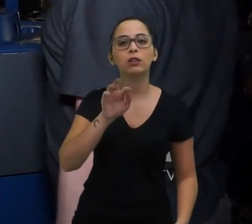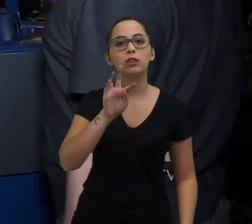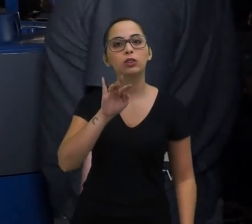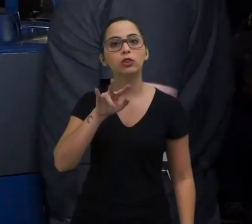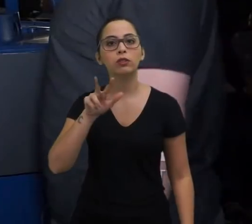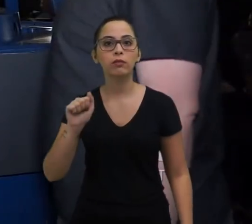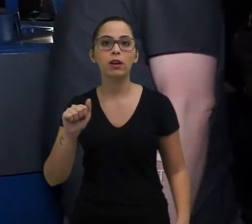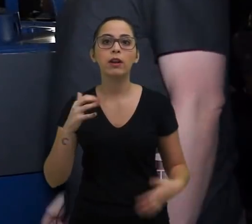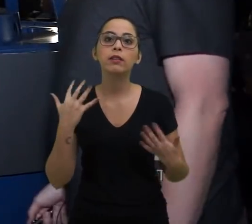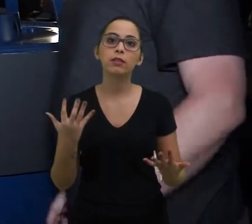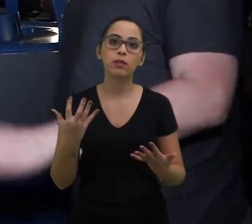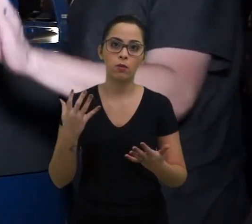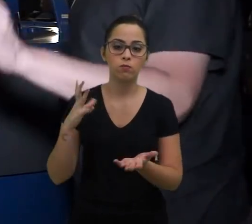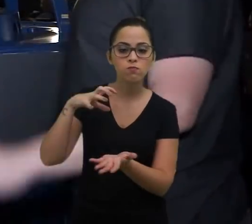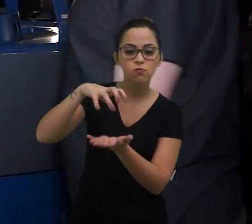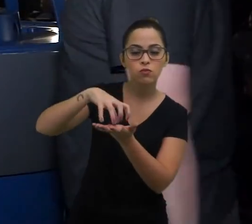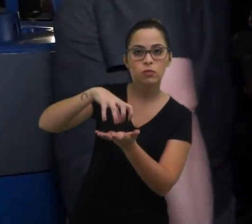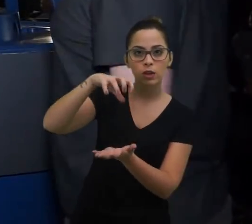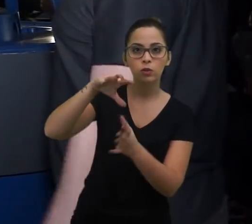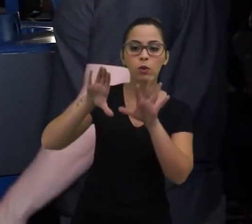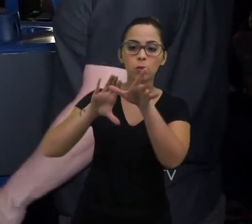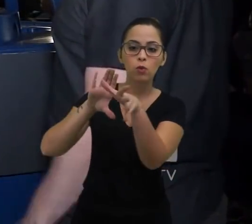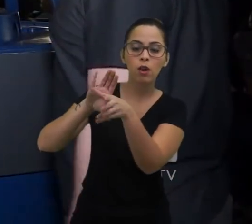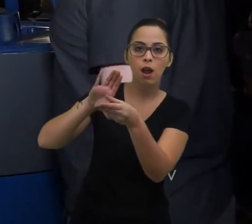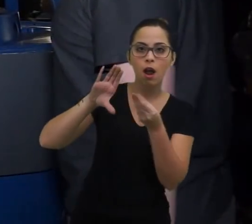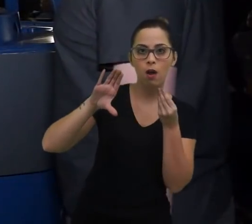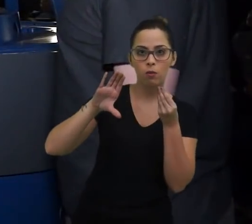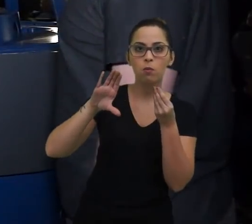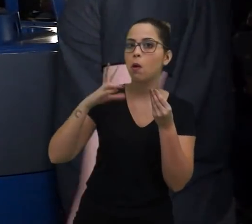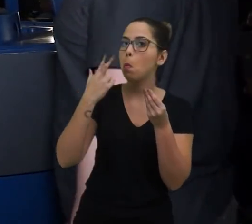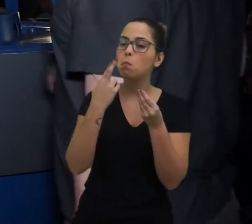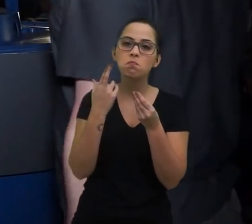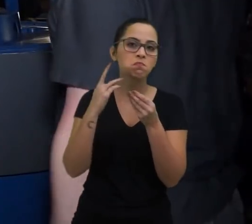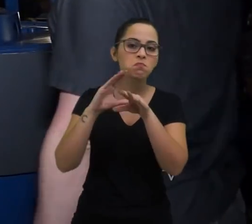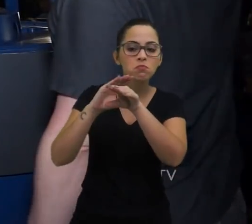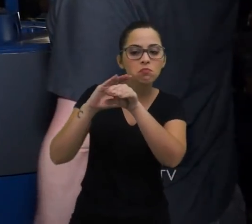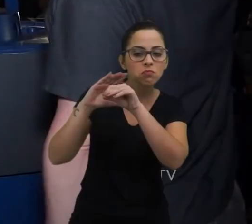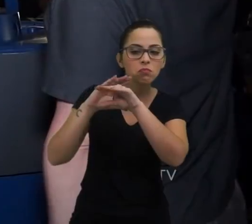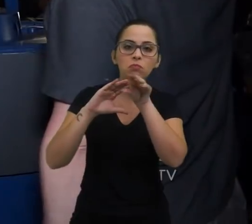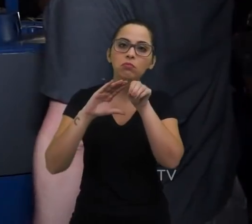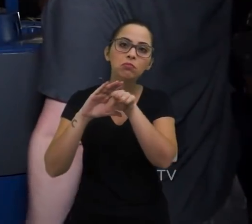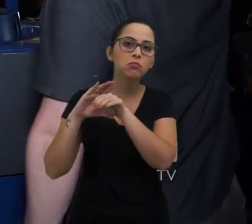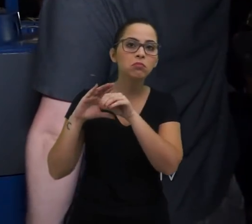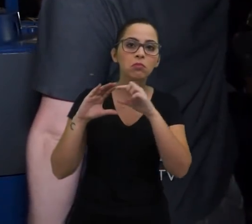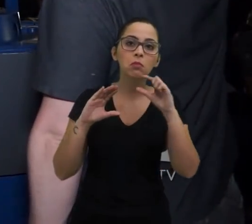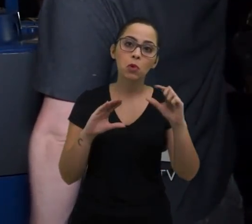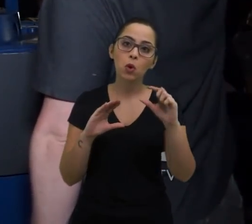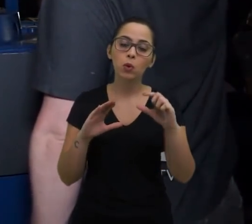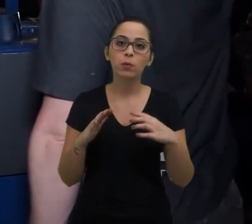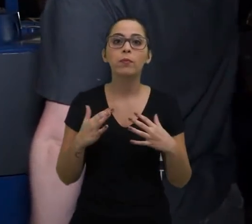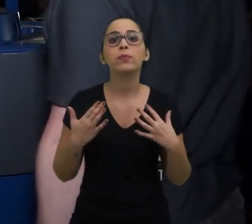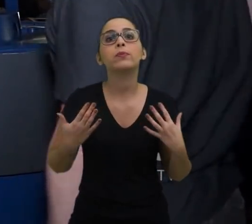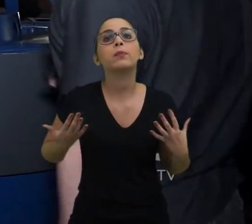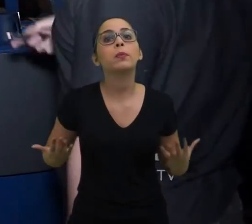nesse disco de acreção aqui é equivalente a 100 bilhões de estrelas. Tá? Então, é enorme. Tá?